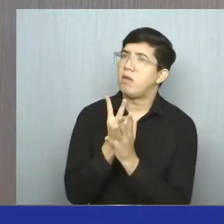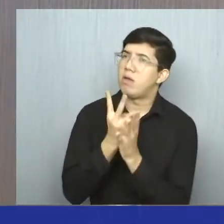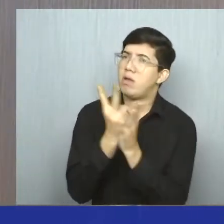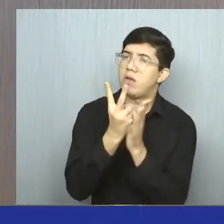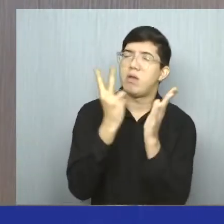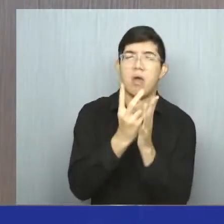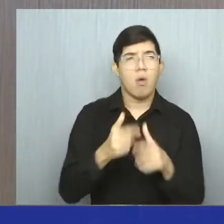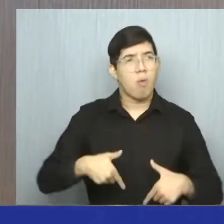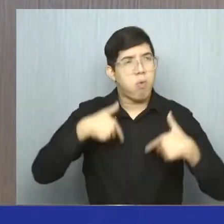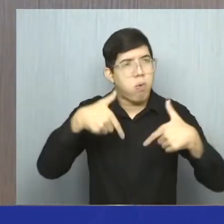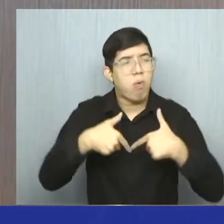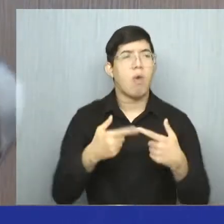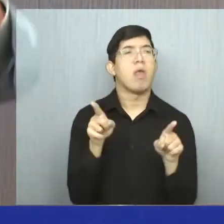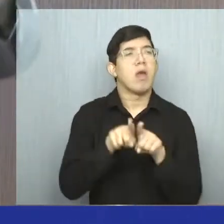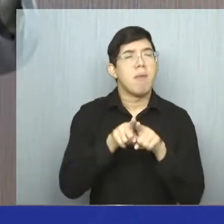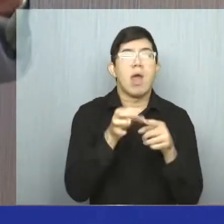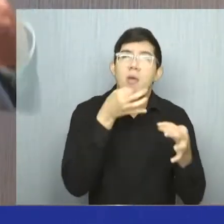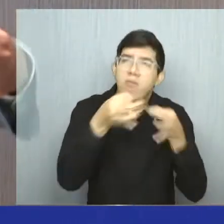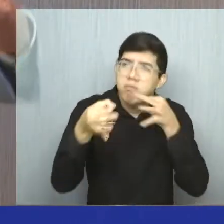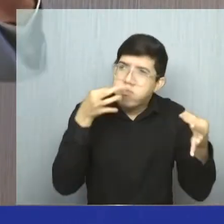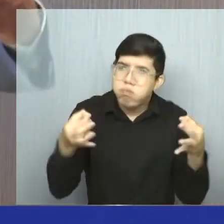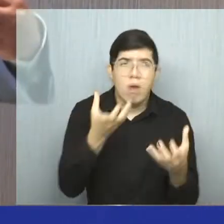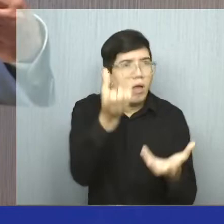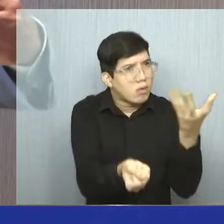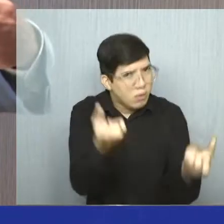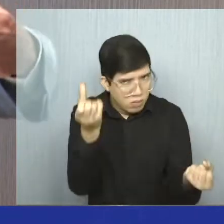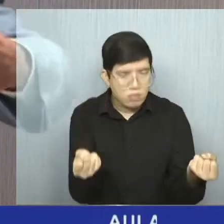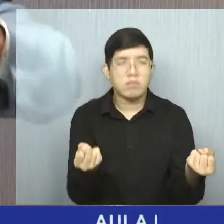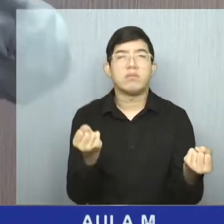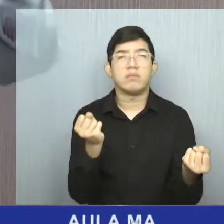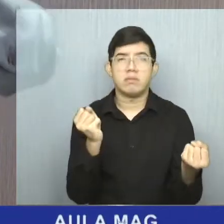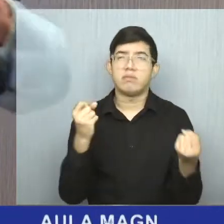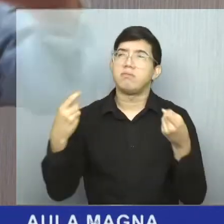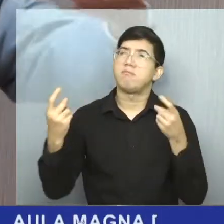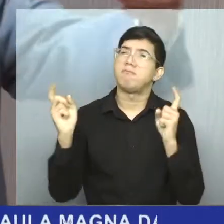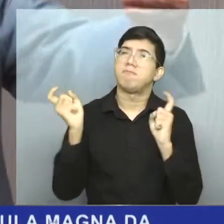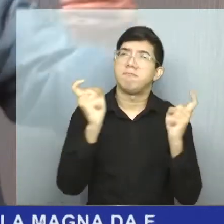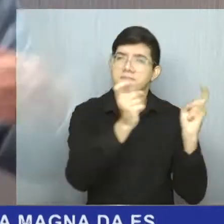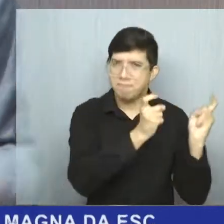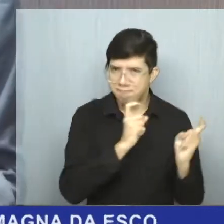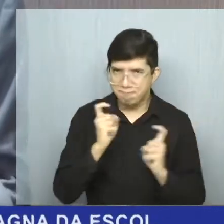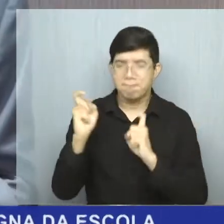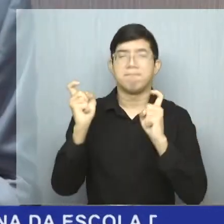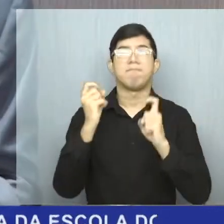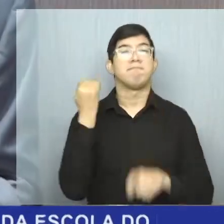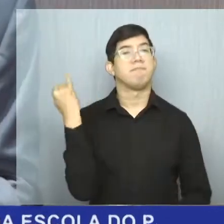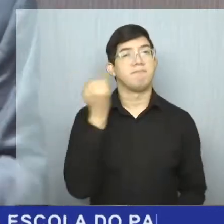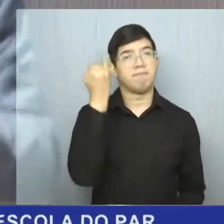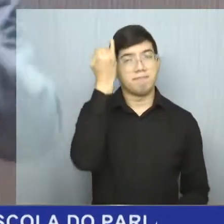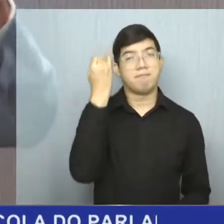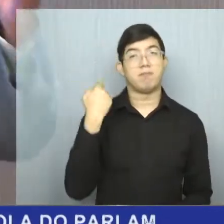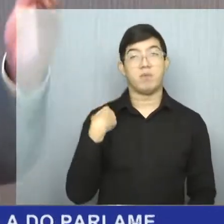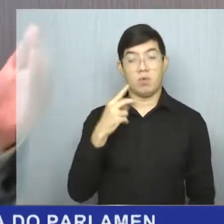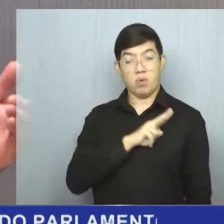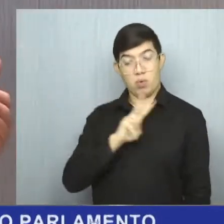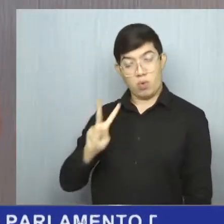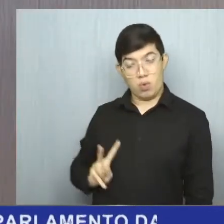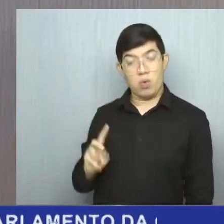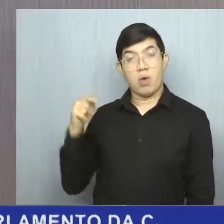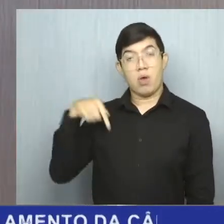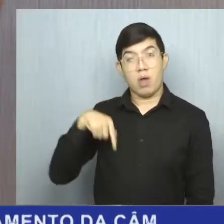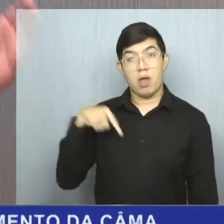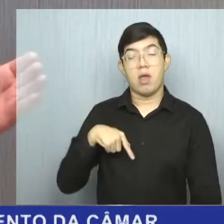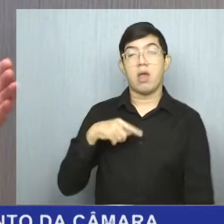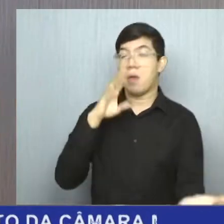para plebiscitos e referendos que democratizem a decisão, transfiram com a mediação do parlamento parte do conflito